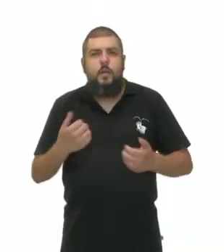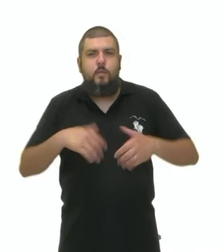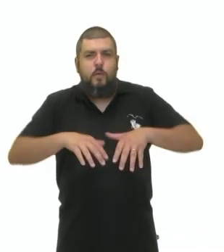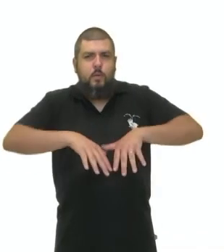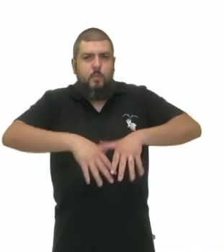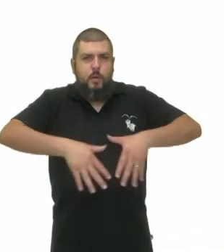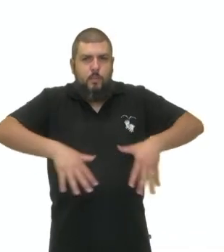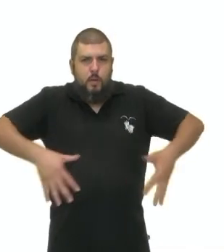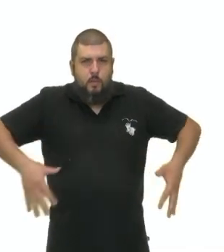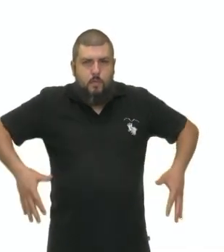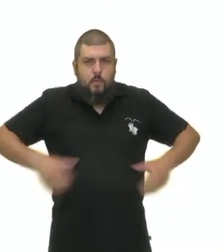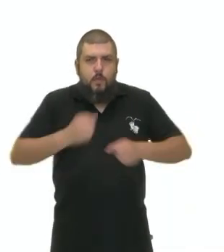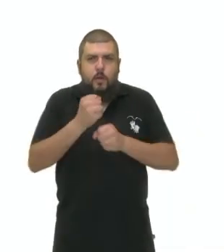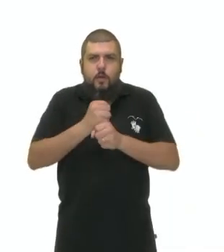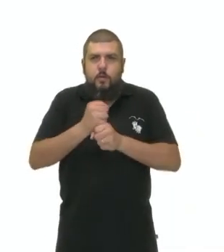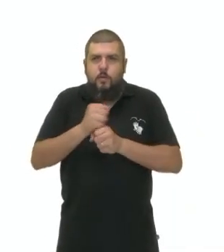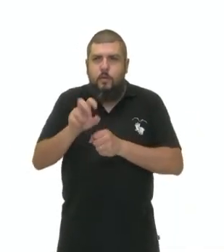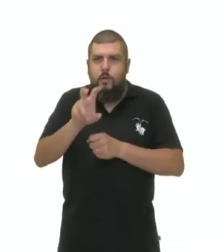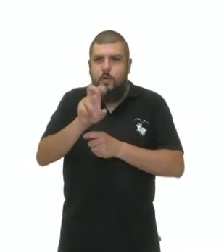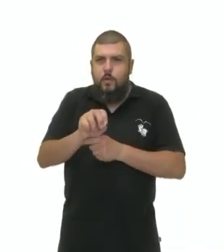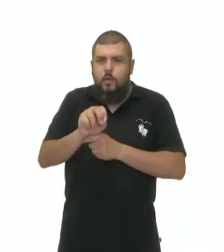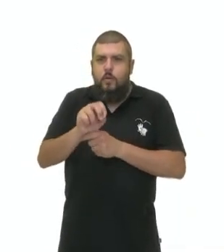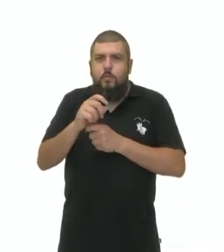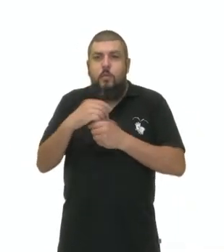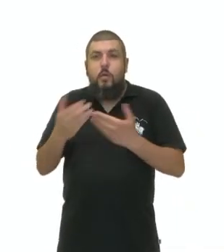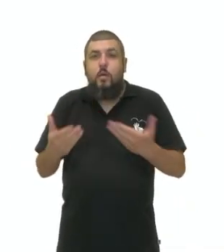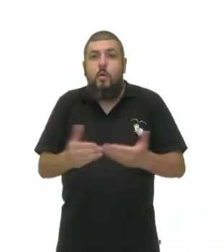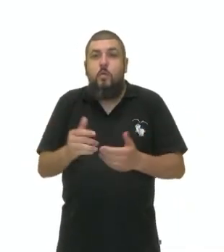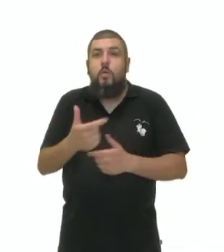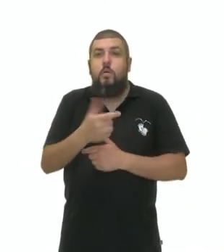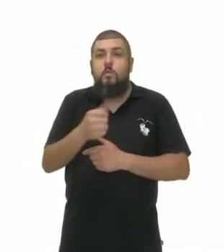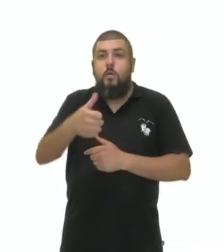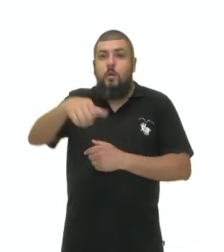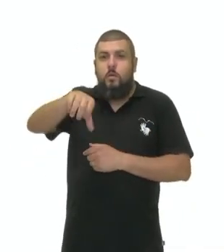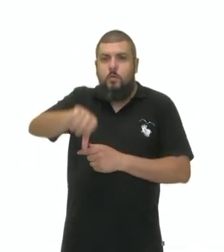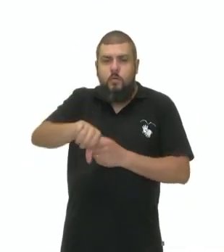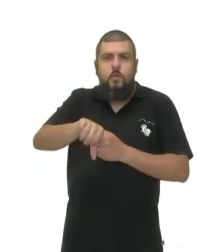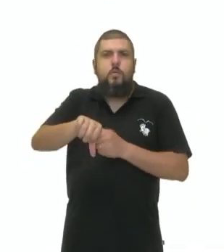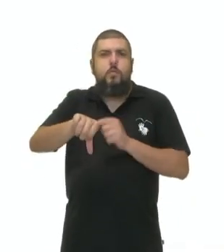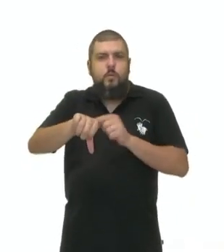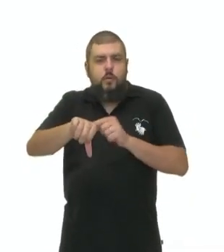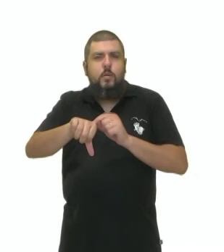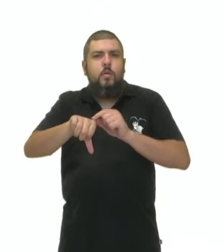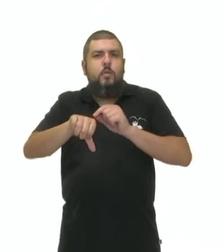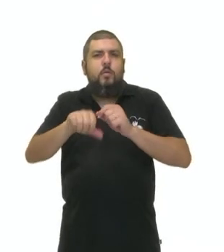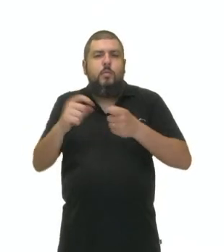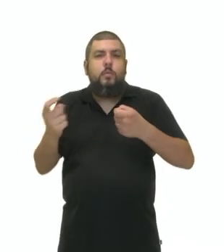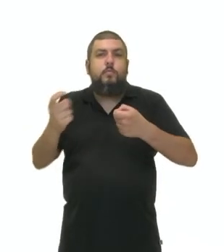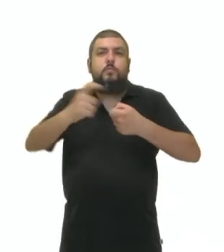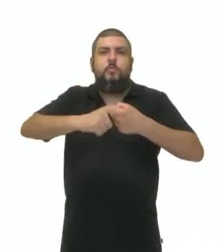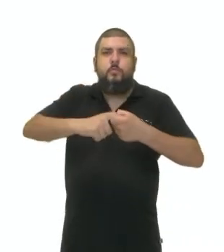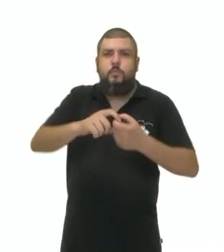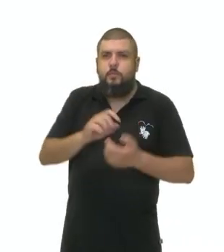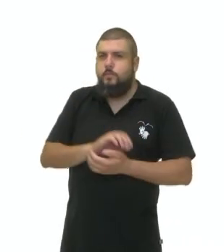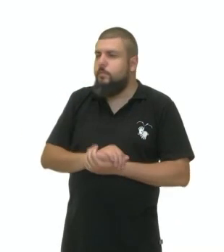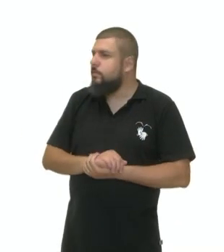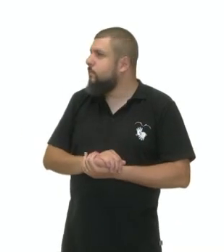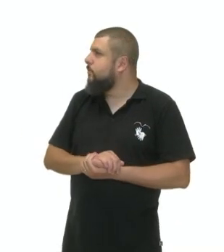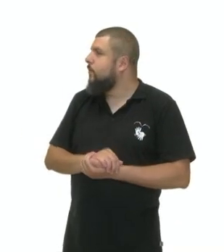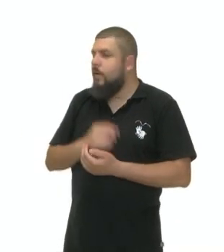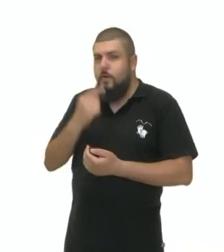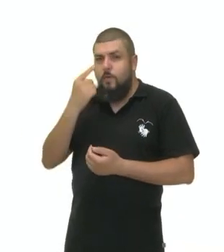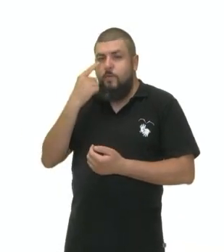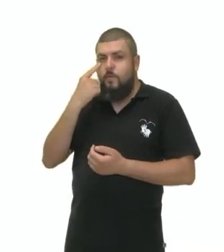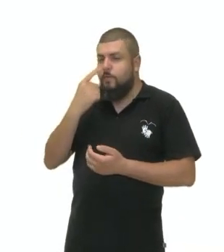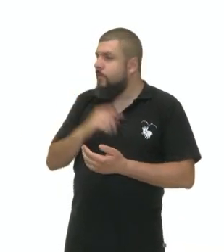anos 50, voltaram em 2019, né, chamadas as faldas midi, ou plissadas. Como assim, professora? Olha aqui,